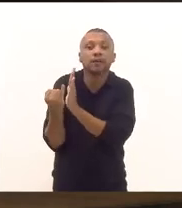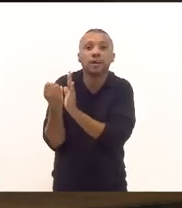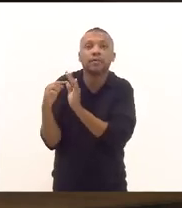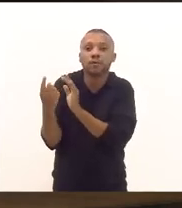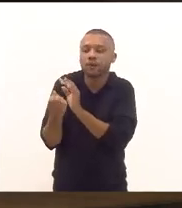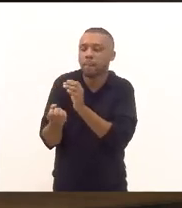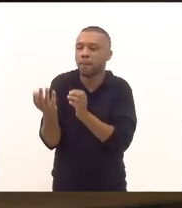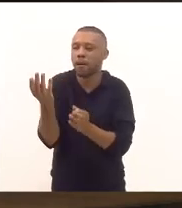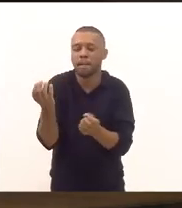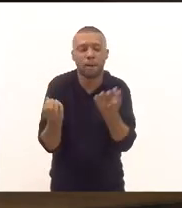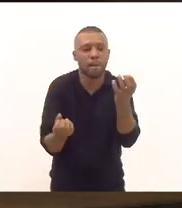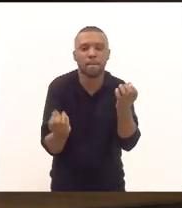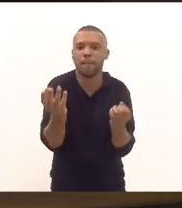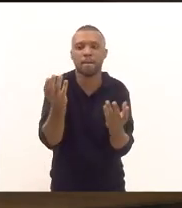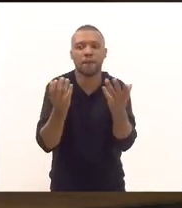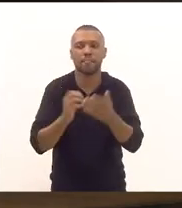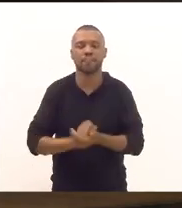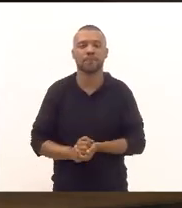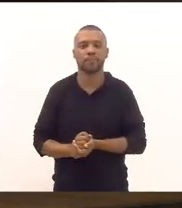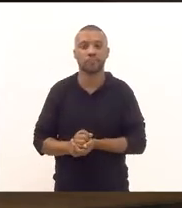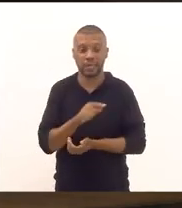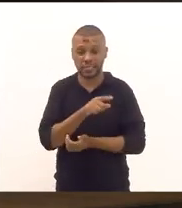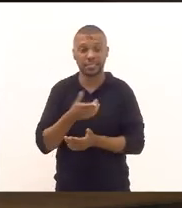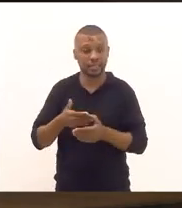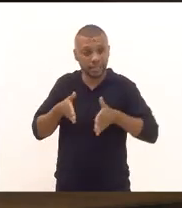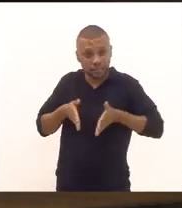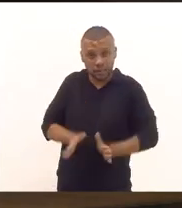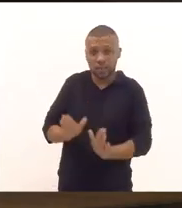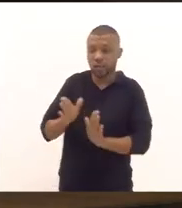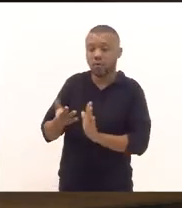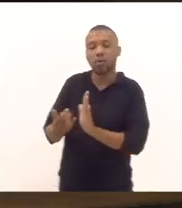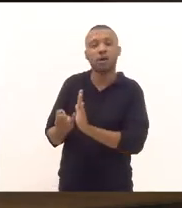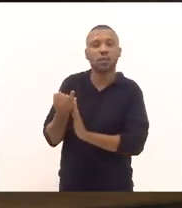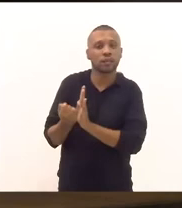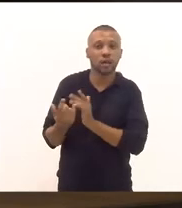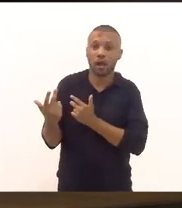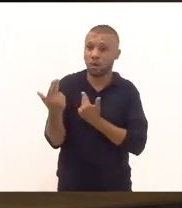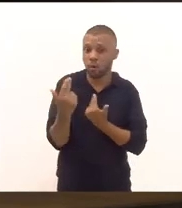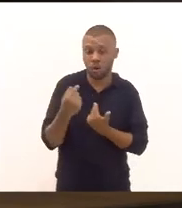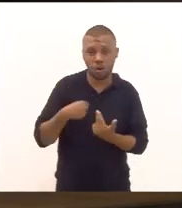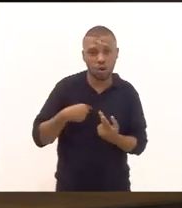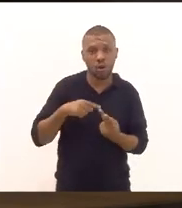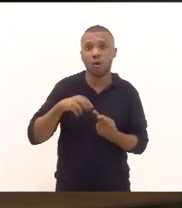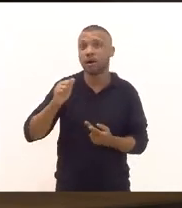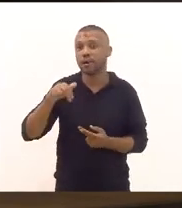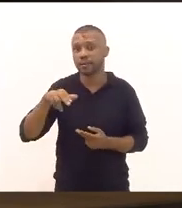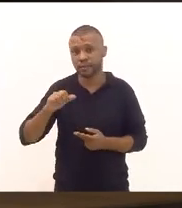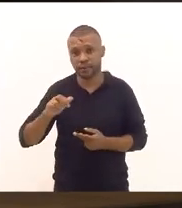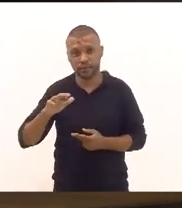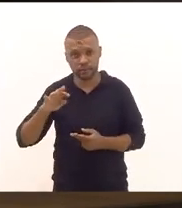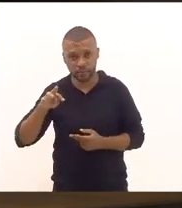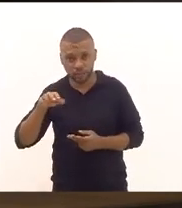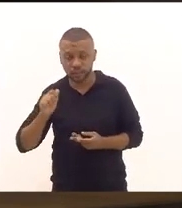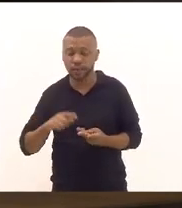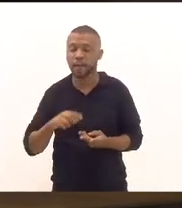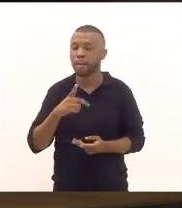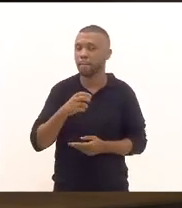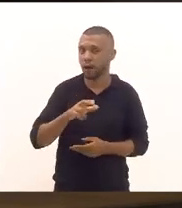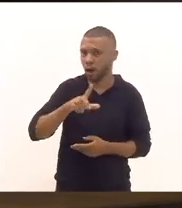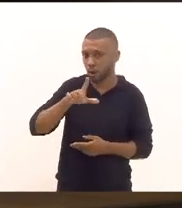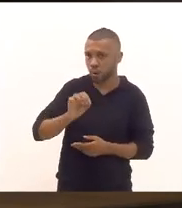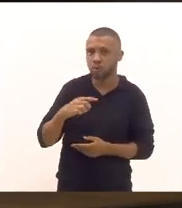desabrocharam O Paulinho é filho de Irajá assim como eu Ana Cristina a mãe dele Paulo